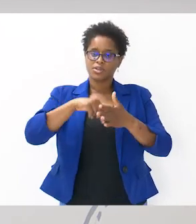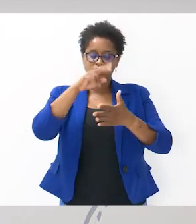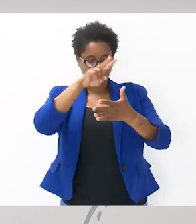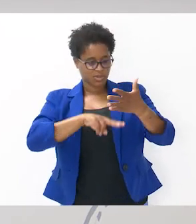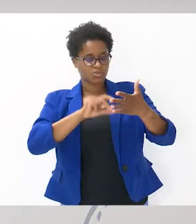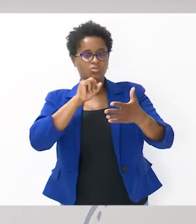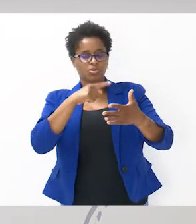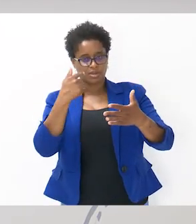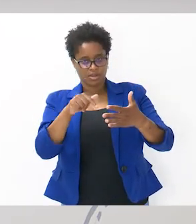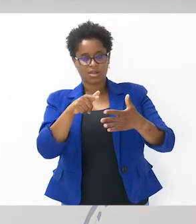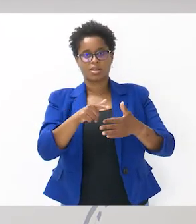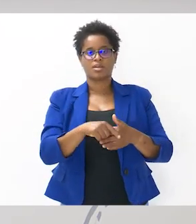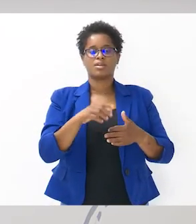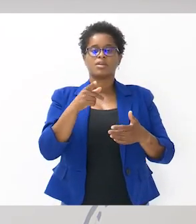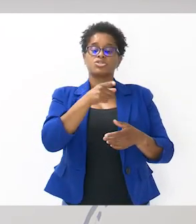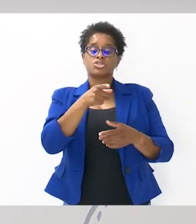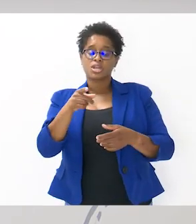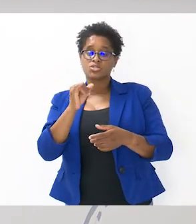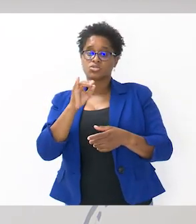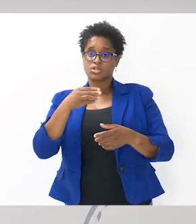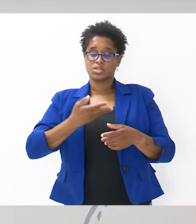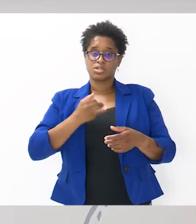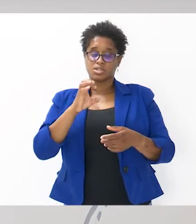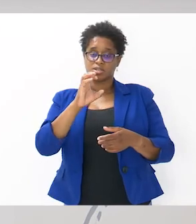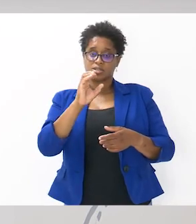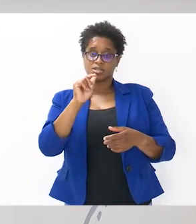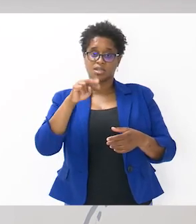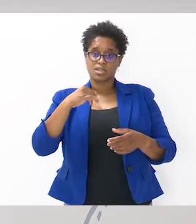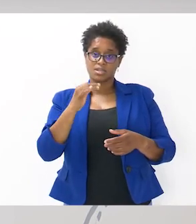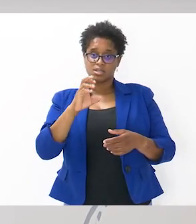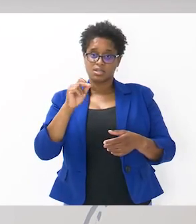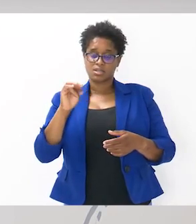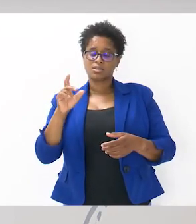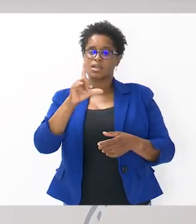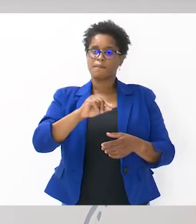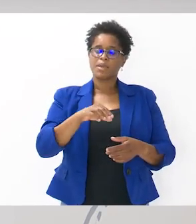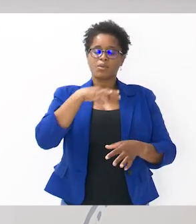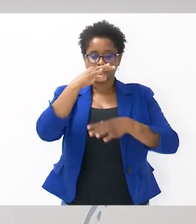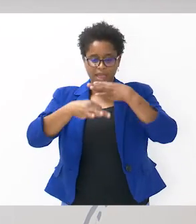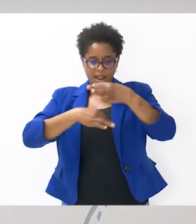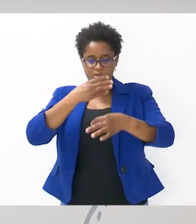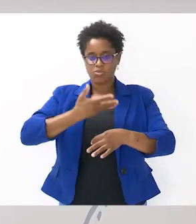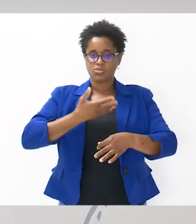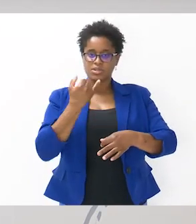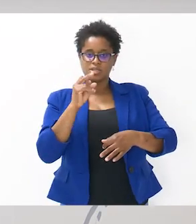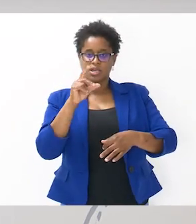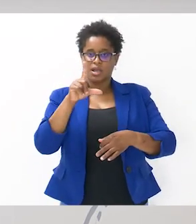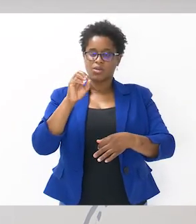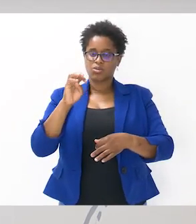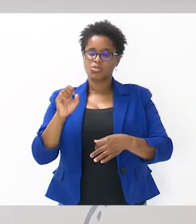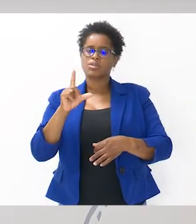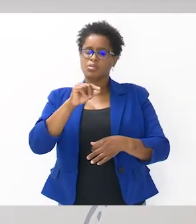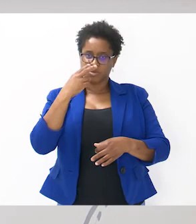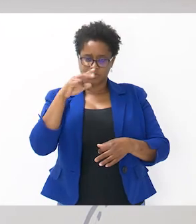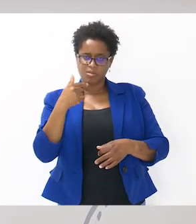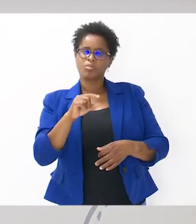texto podemos encontrar as indicações cênicas. Também o diálogo. Vimos que também pode haver